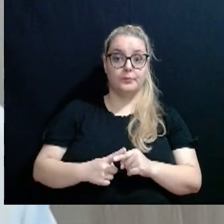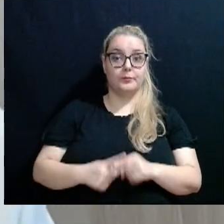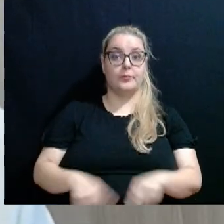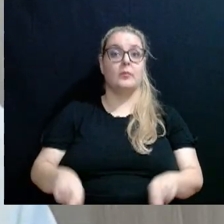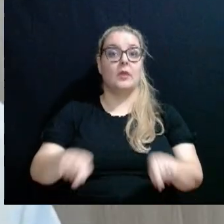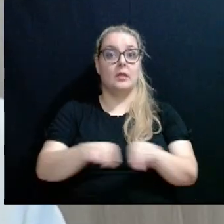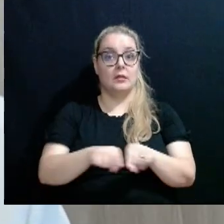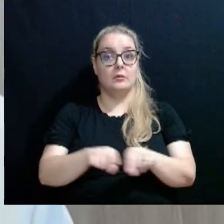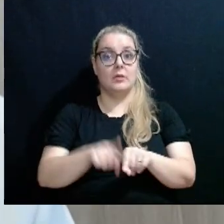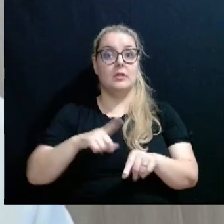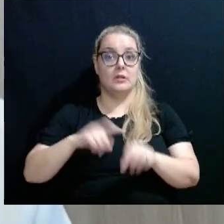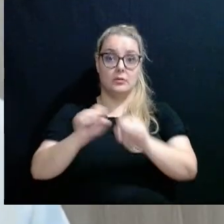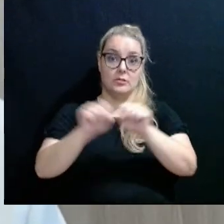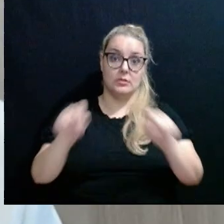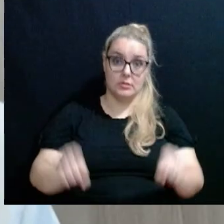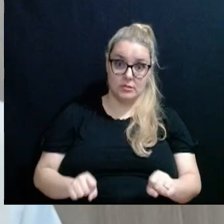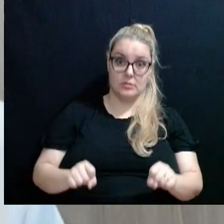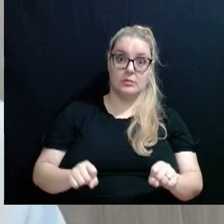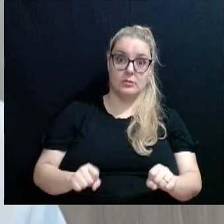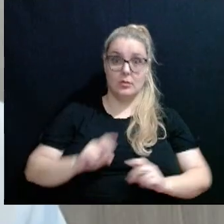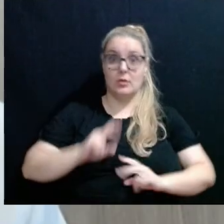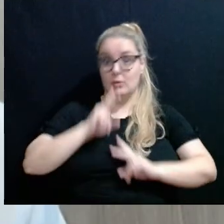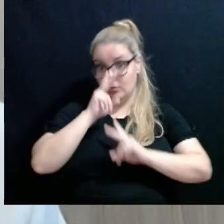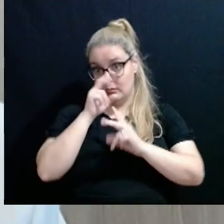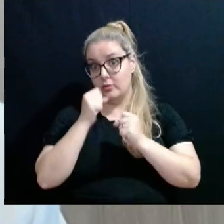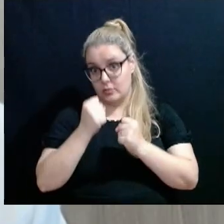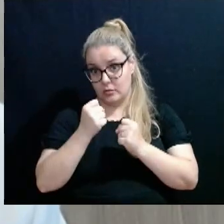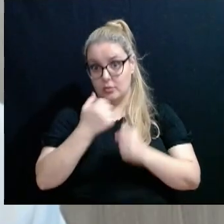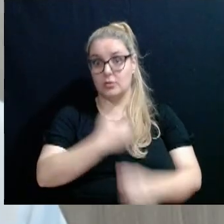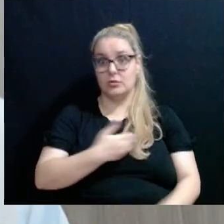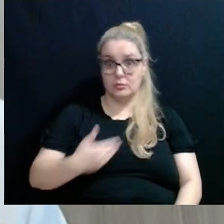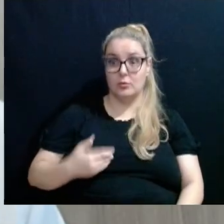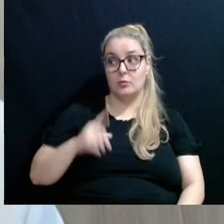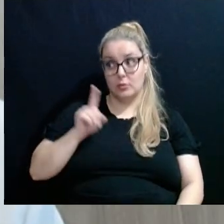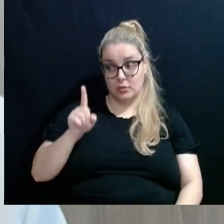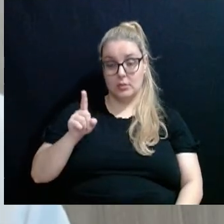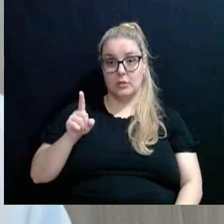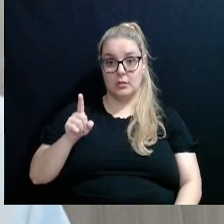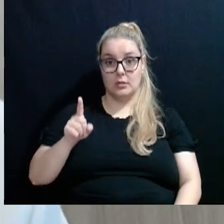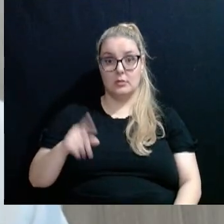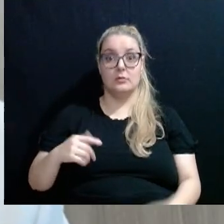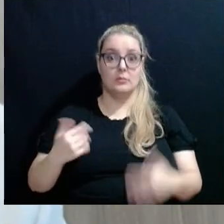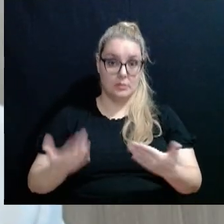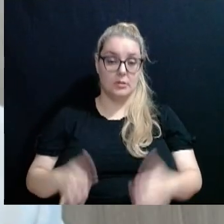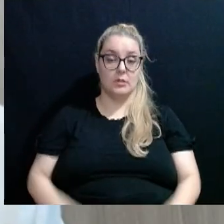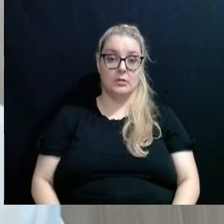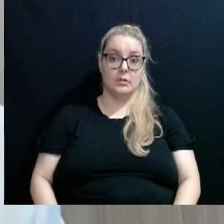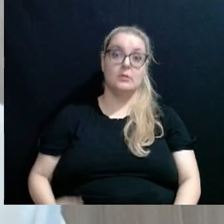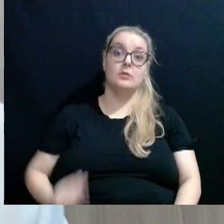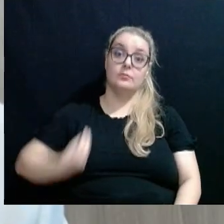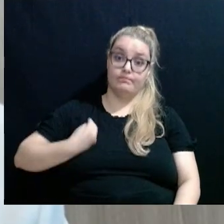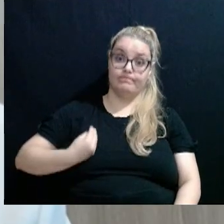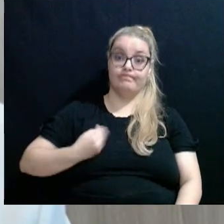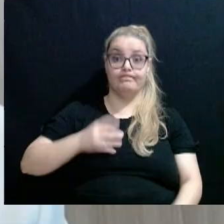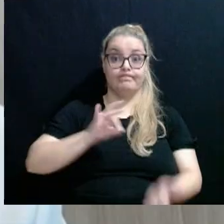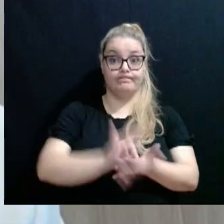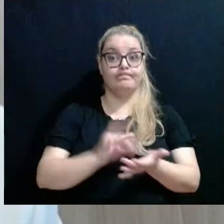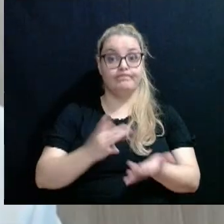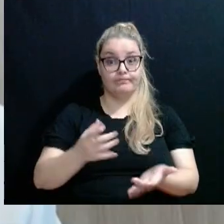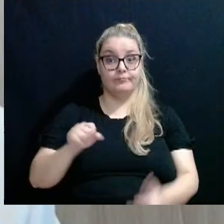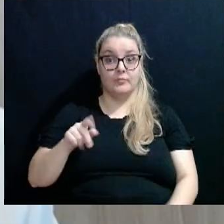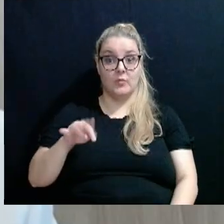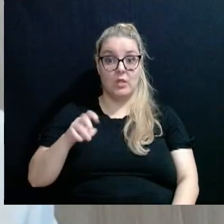porque eles também contam com um sistema de saúde muito forte, público, e apesar disso estão vivenciando